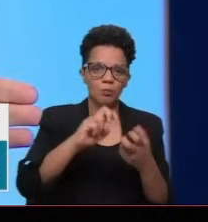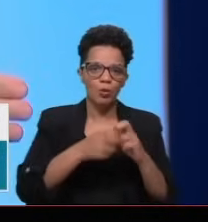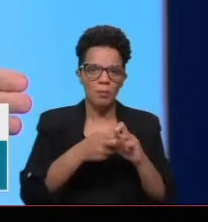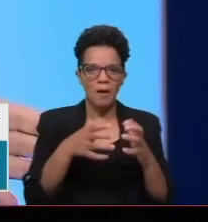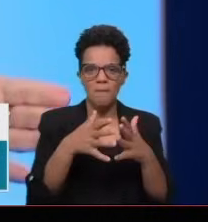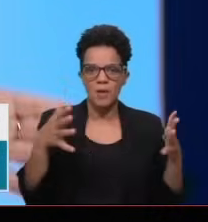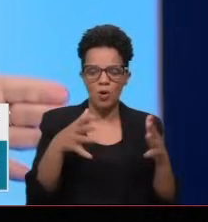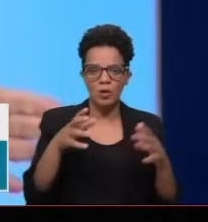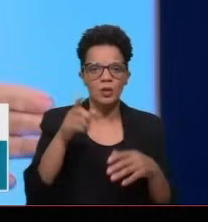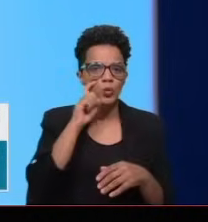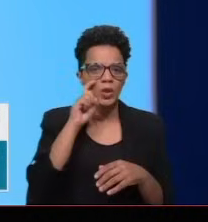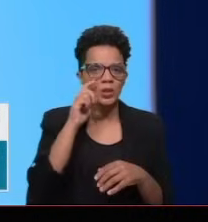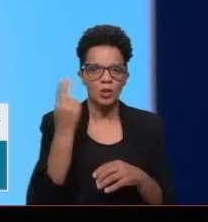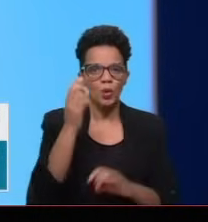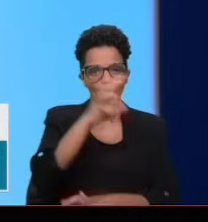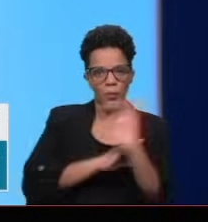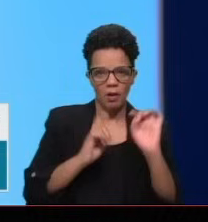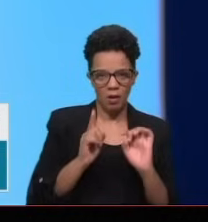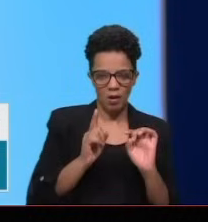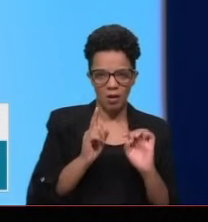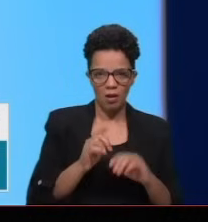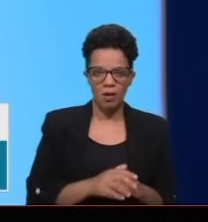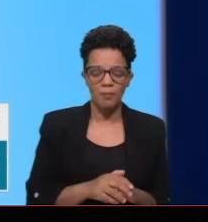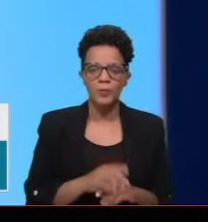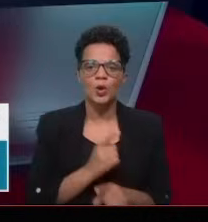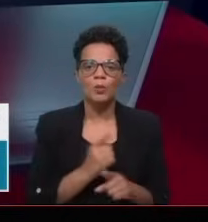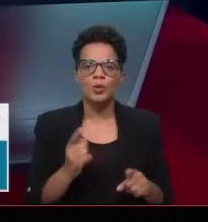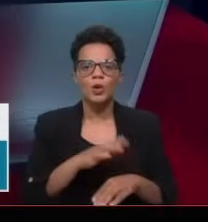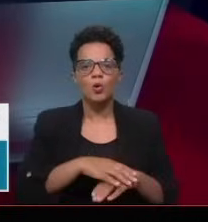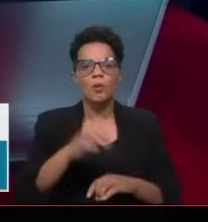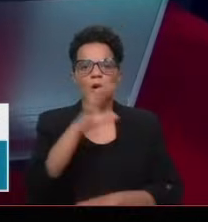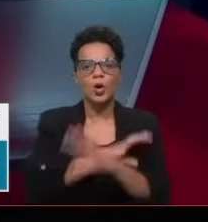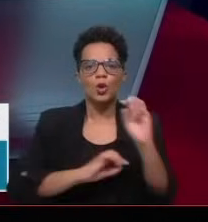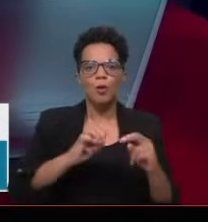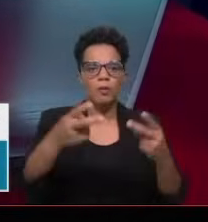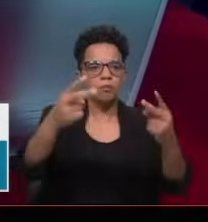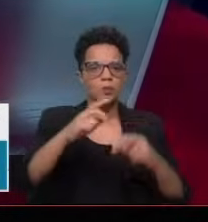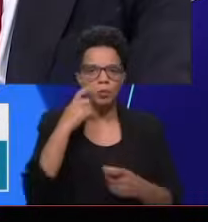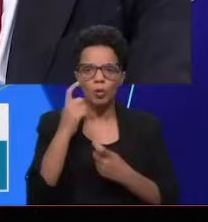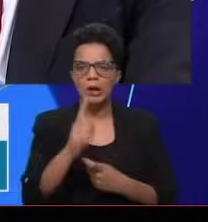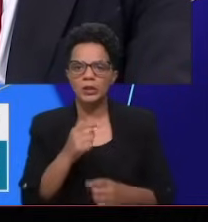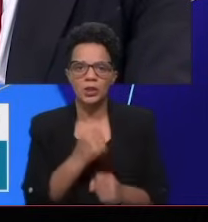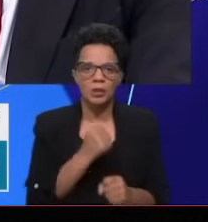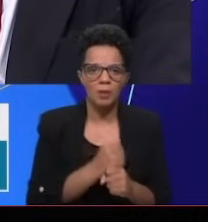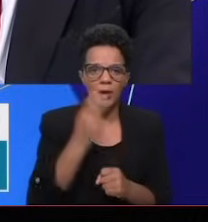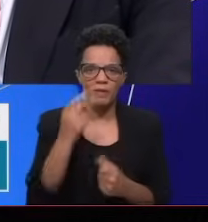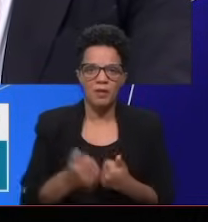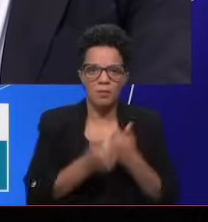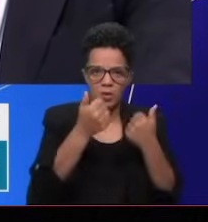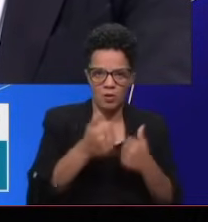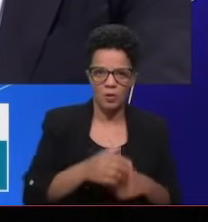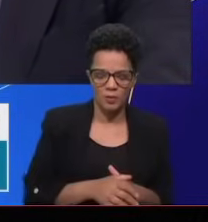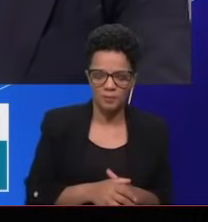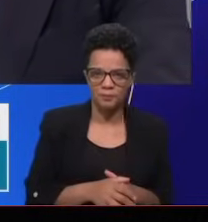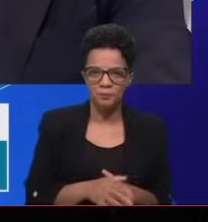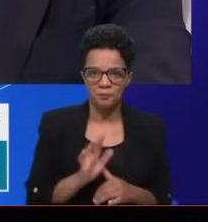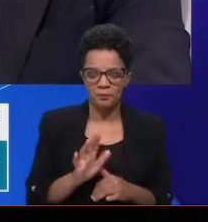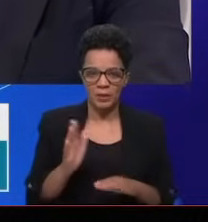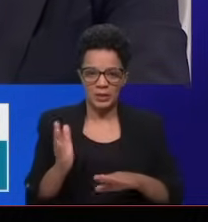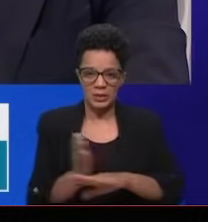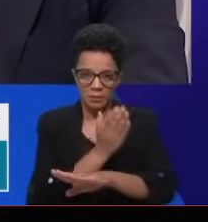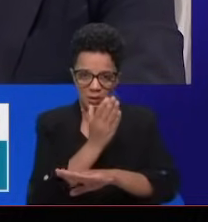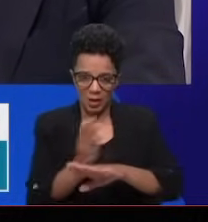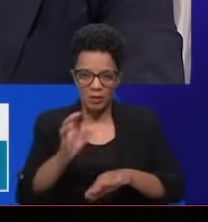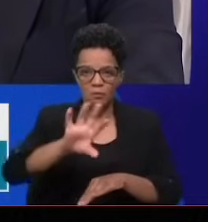União Europeia não é seguramente quem vem para a Europa à procura de um trabalho à procura de uma vida melhor repare separar